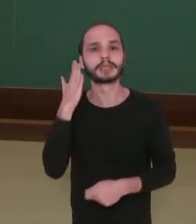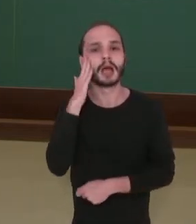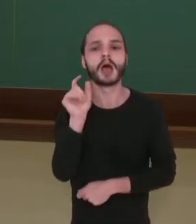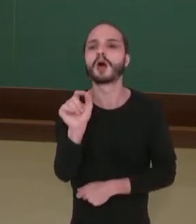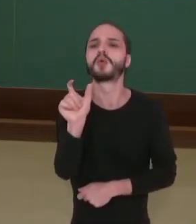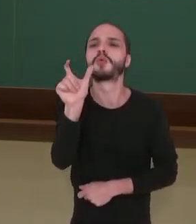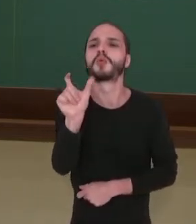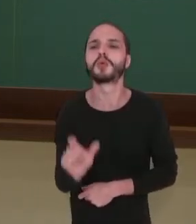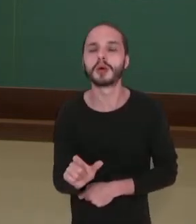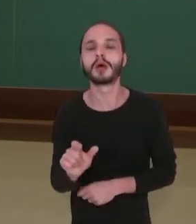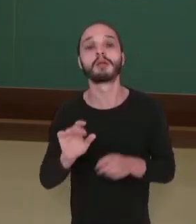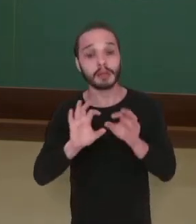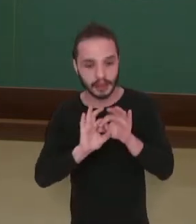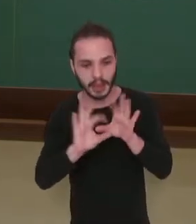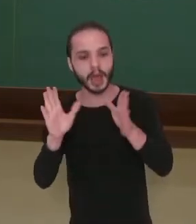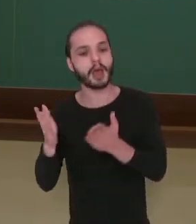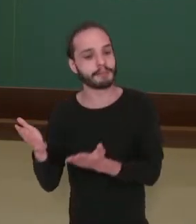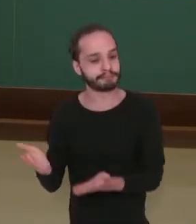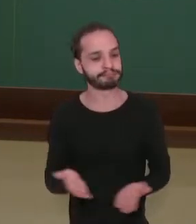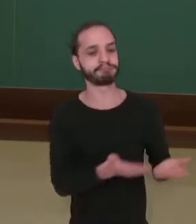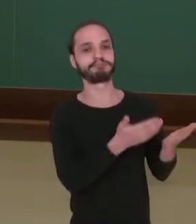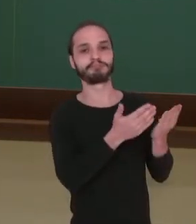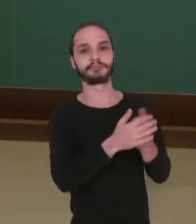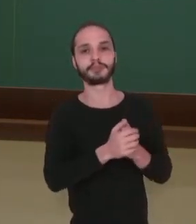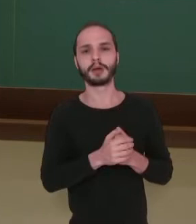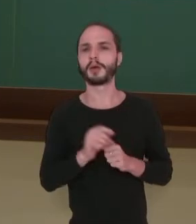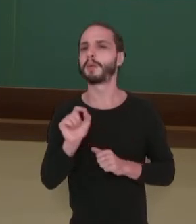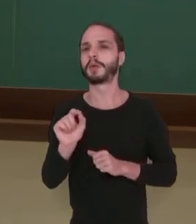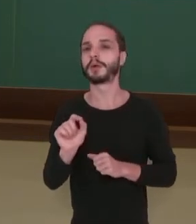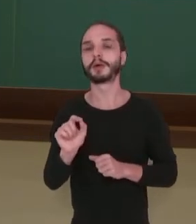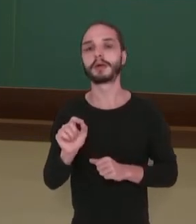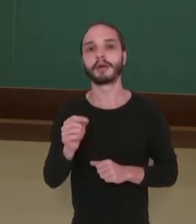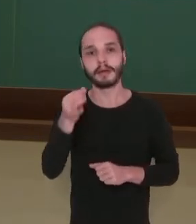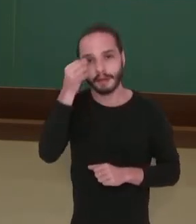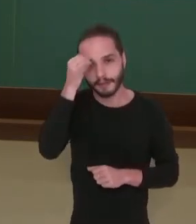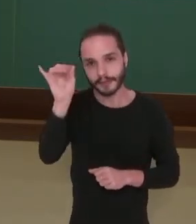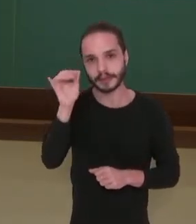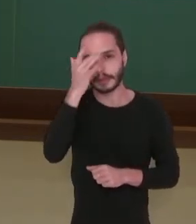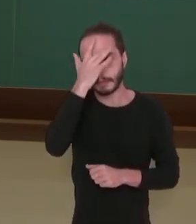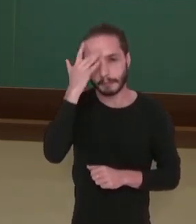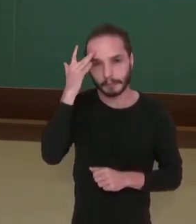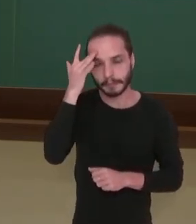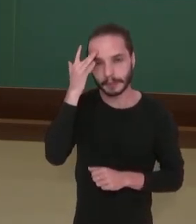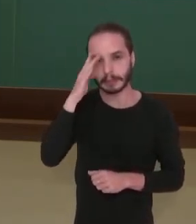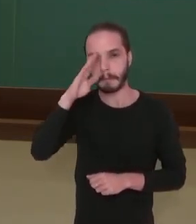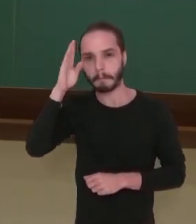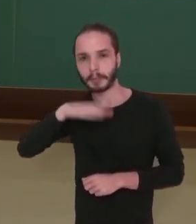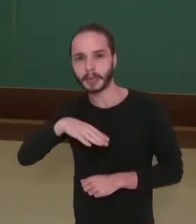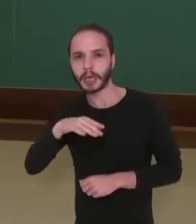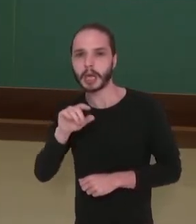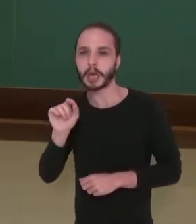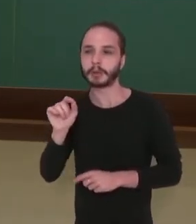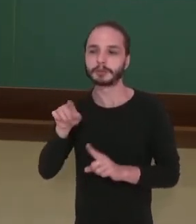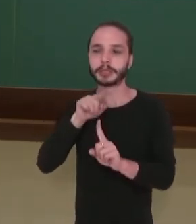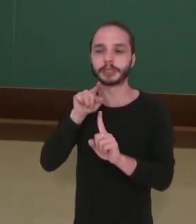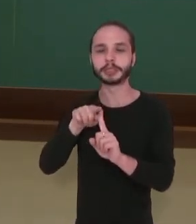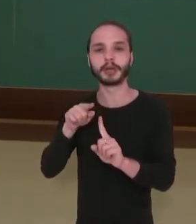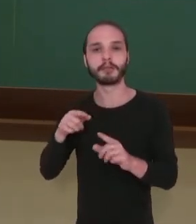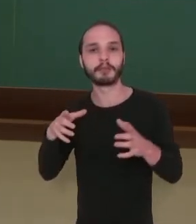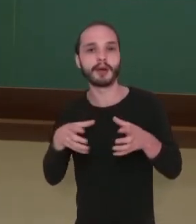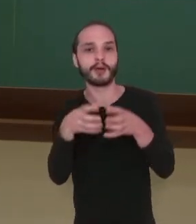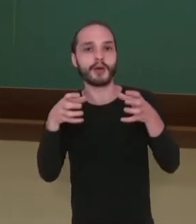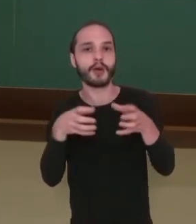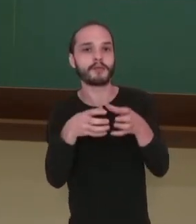identificado e autorizado. Isso justamente visa o quê? Impedir que pessoas estranhas e de má índole convivam com os